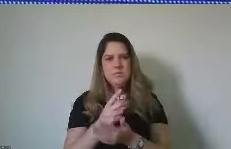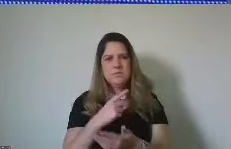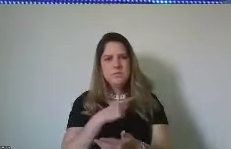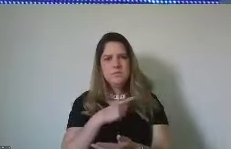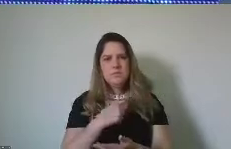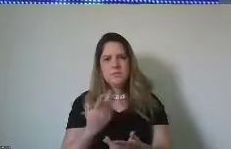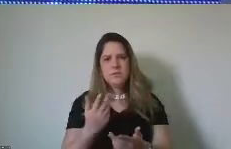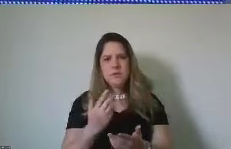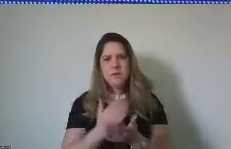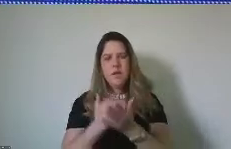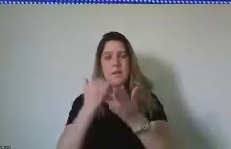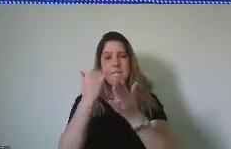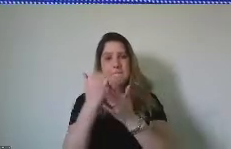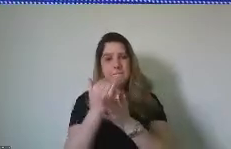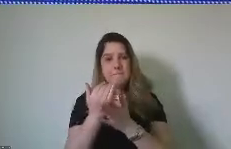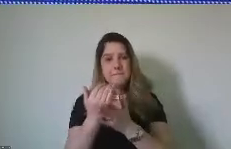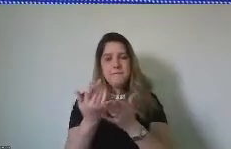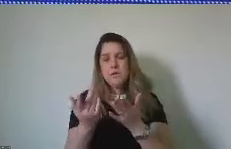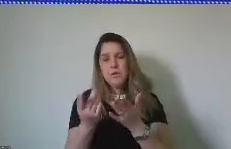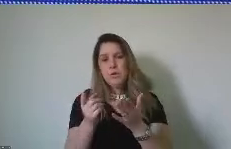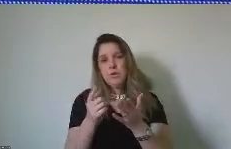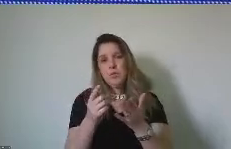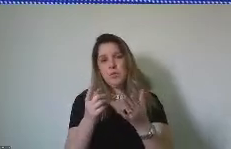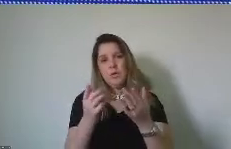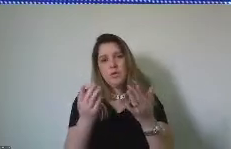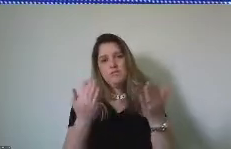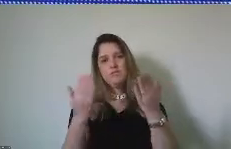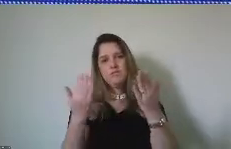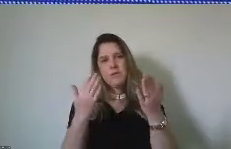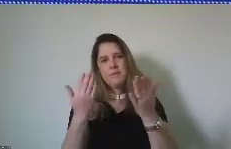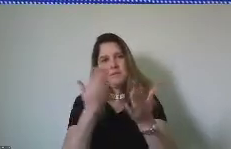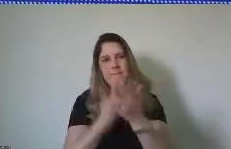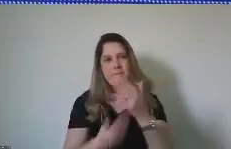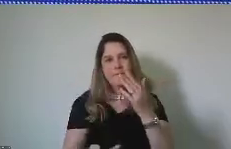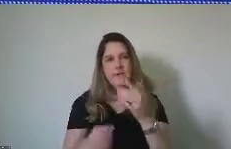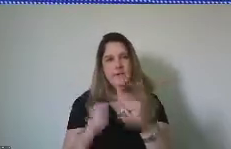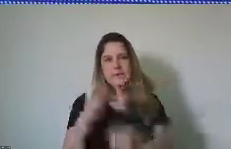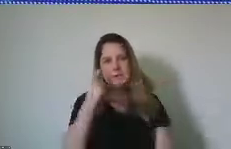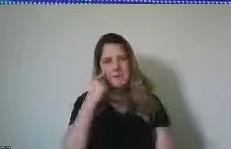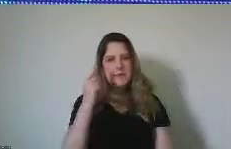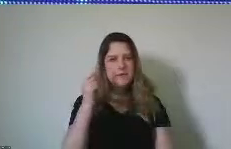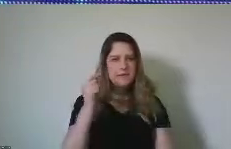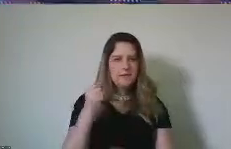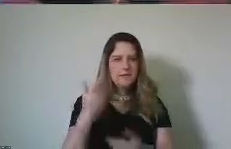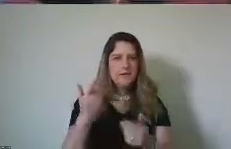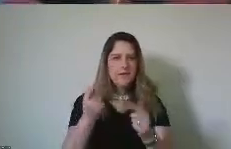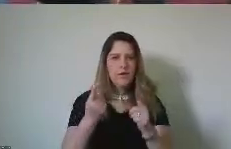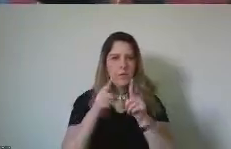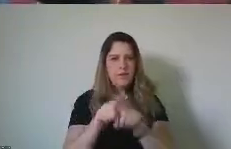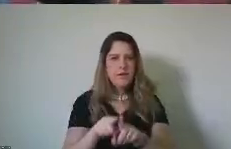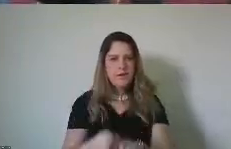residual não é algo que nos faz perder o sono quando a gente pensa na intensidade da companhia